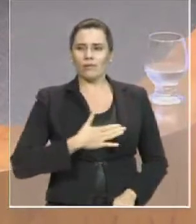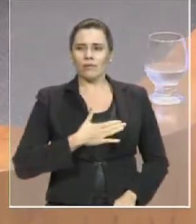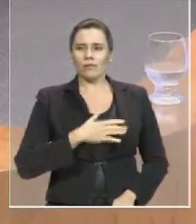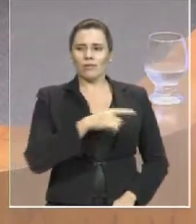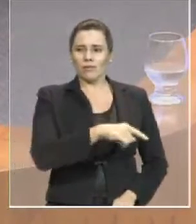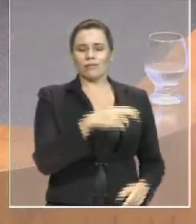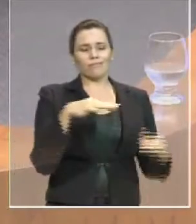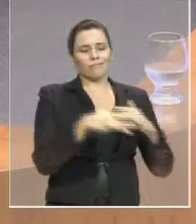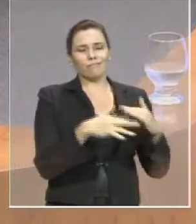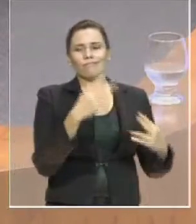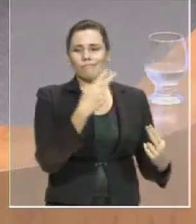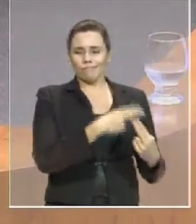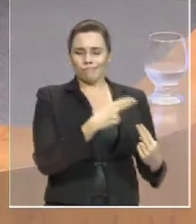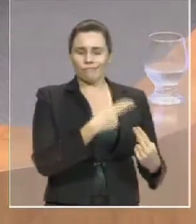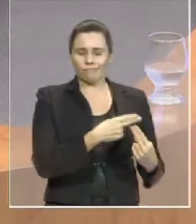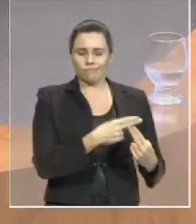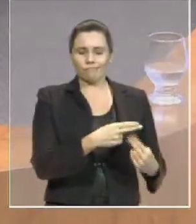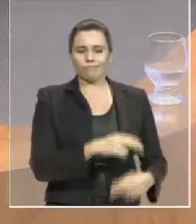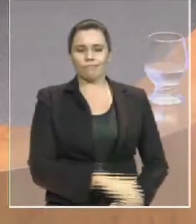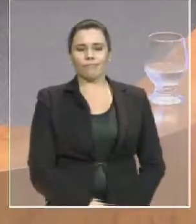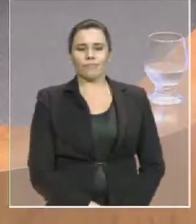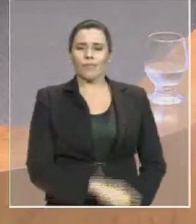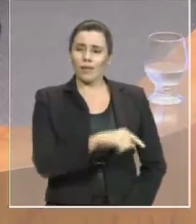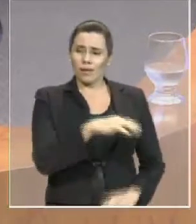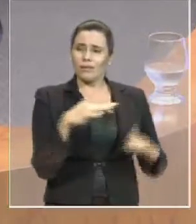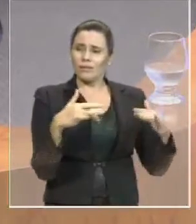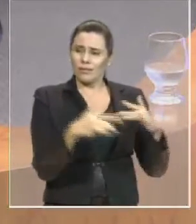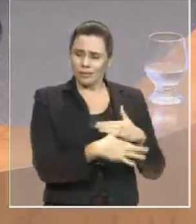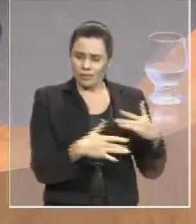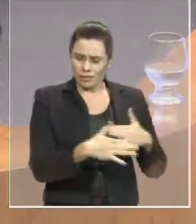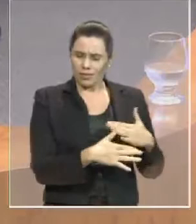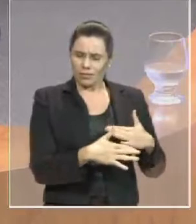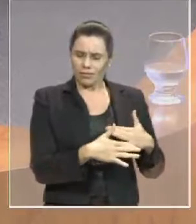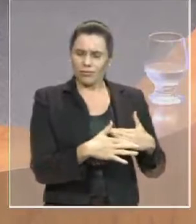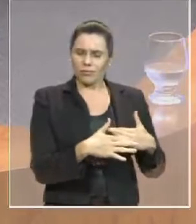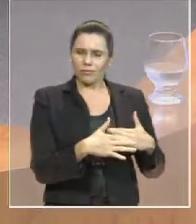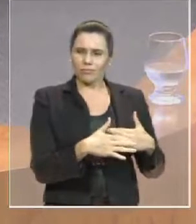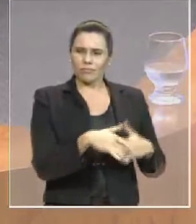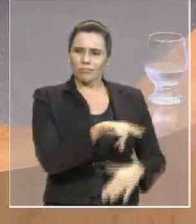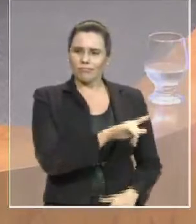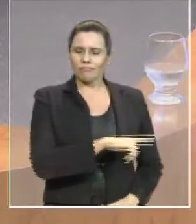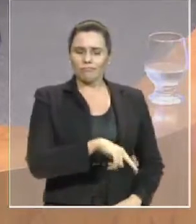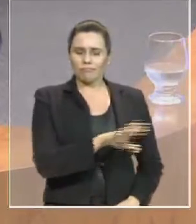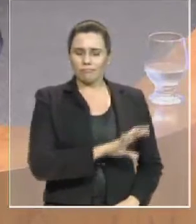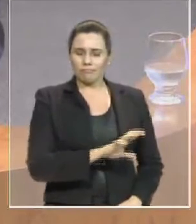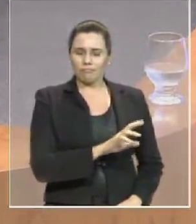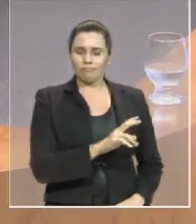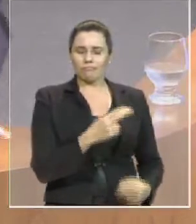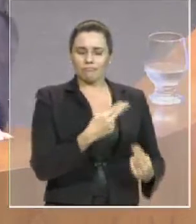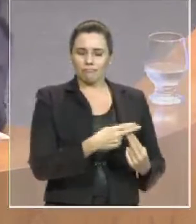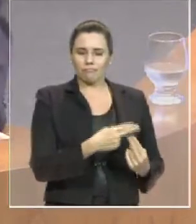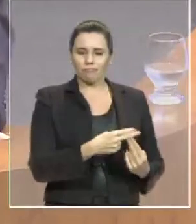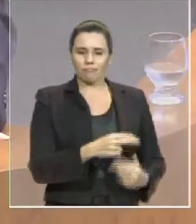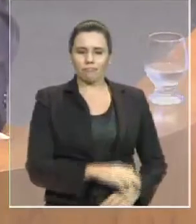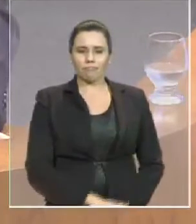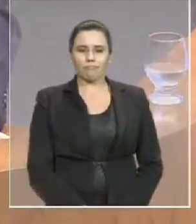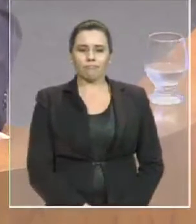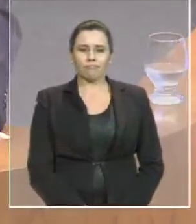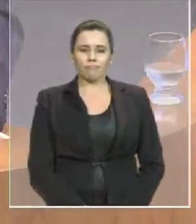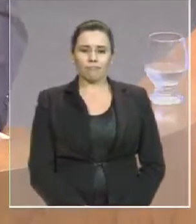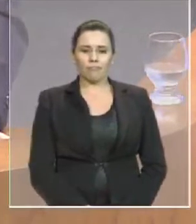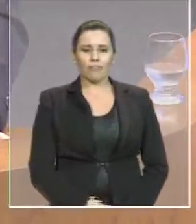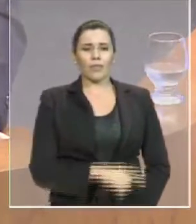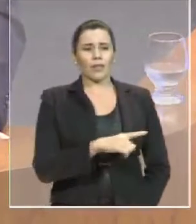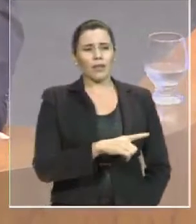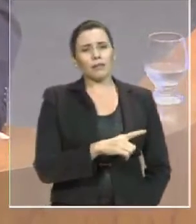Timon. Uma cidade que ela pode até não dar inveja a muitas cidades dos Estados